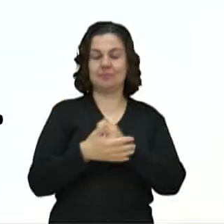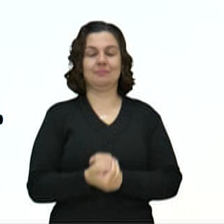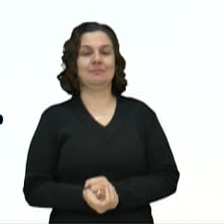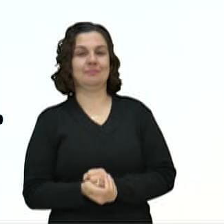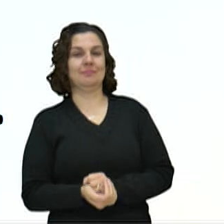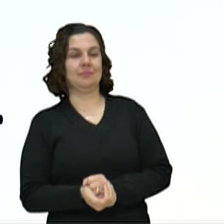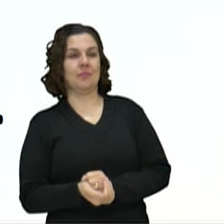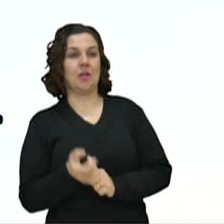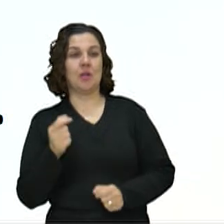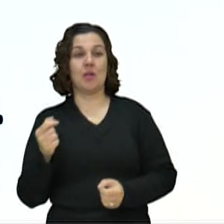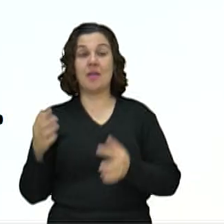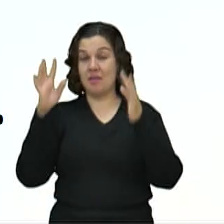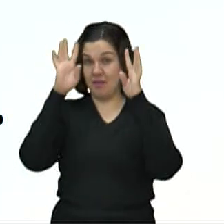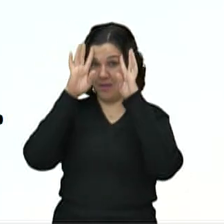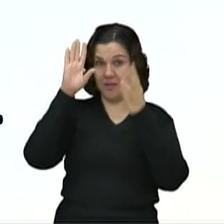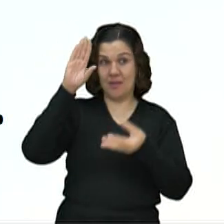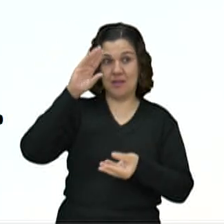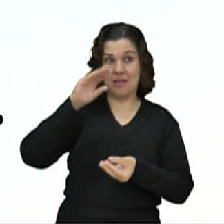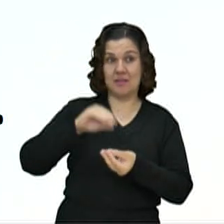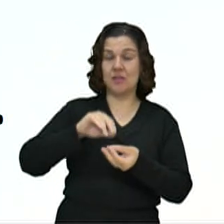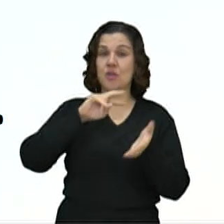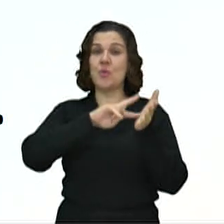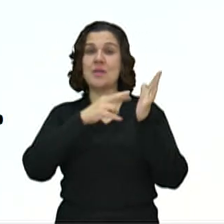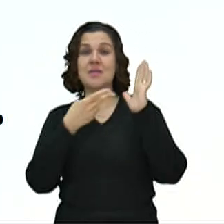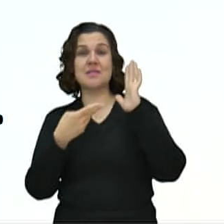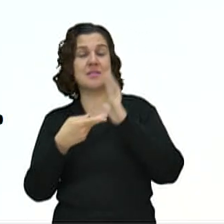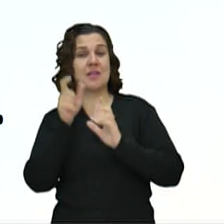cardápio. Compreender a definição de